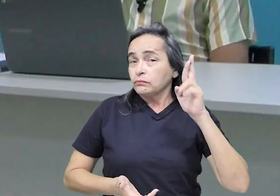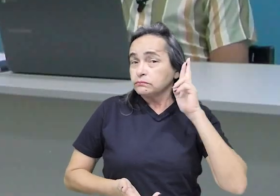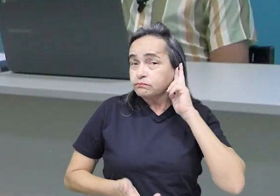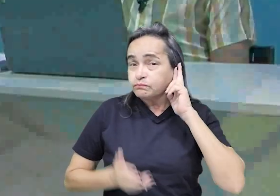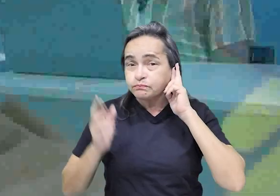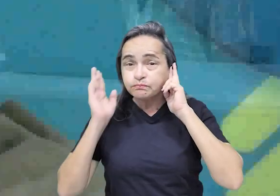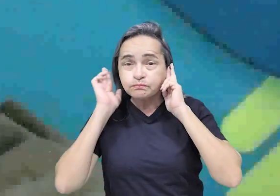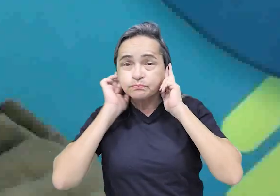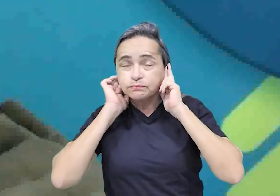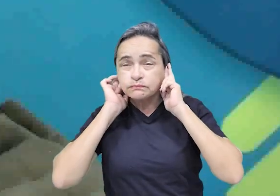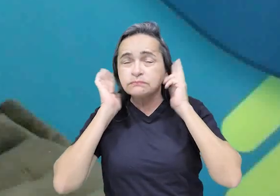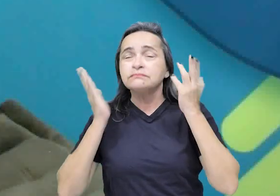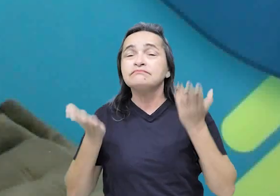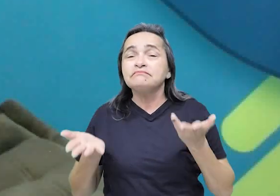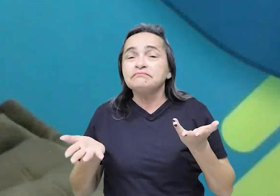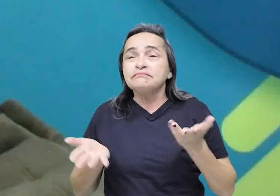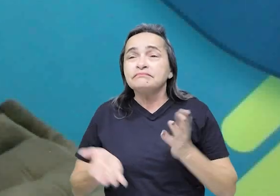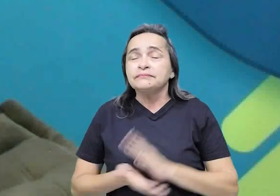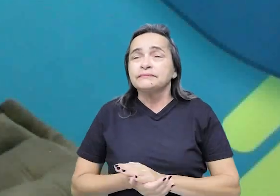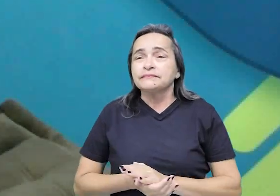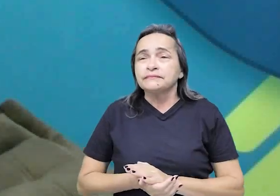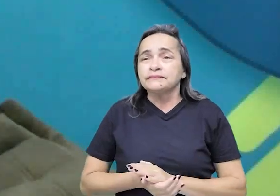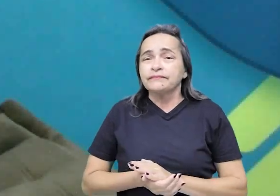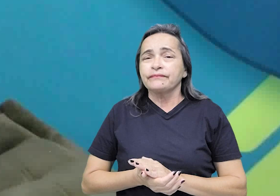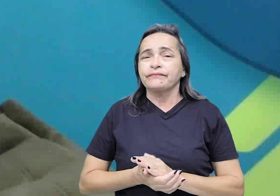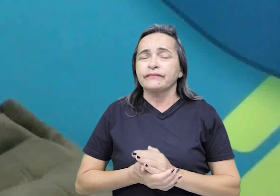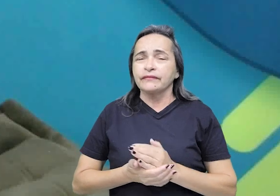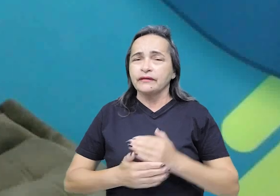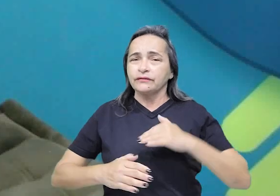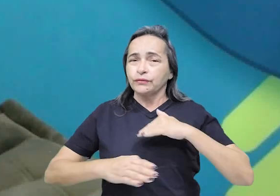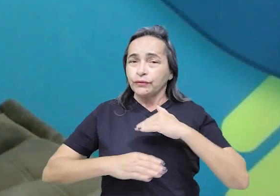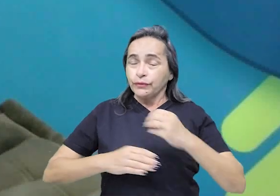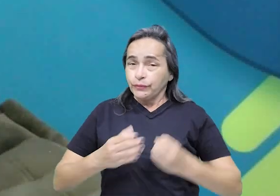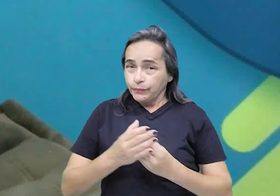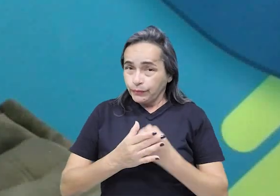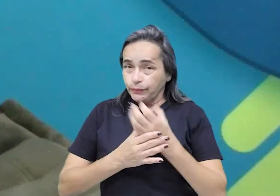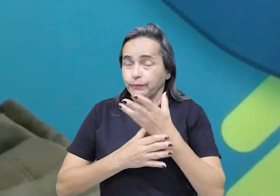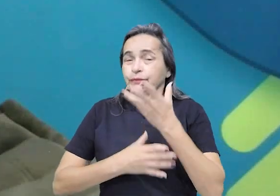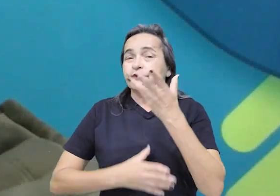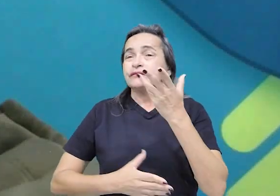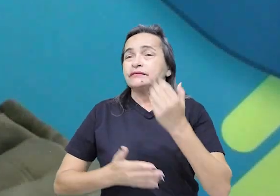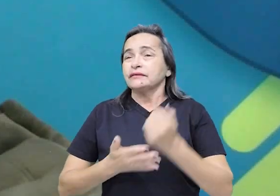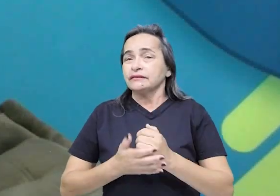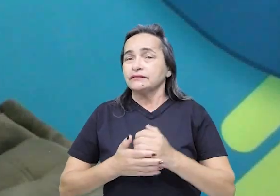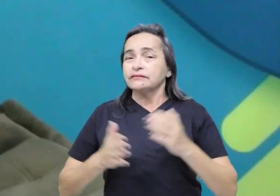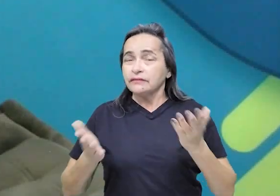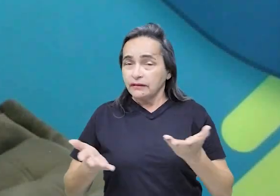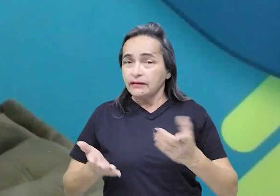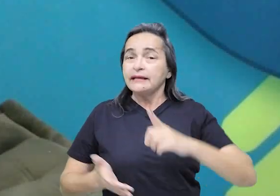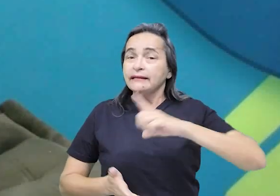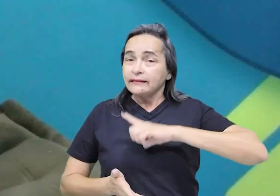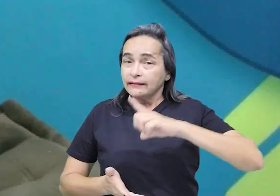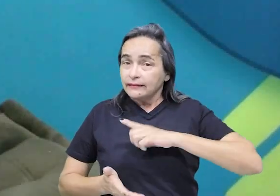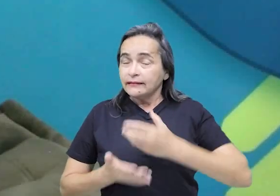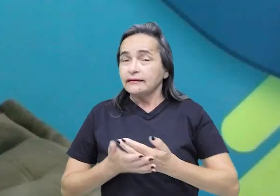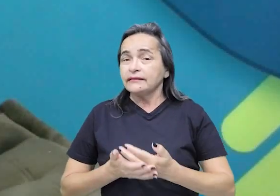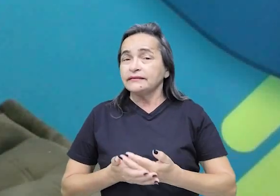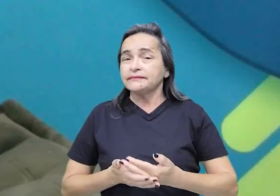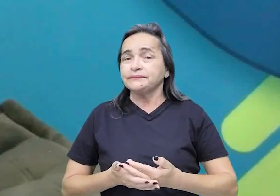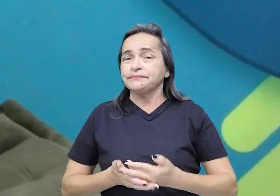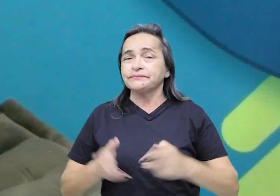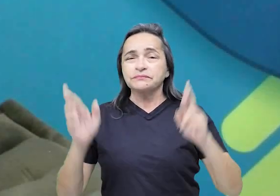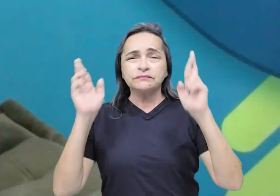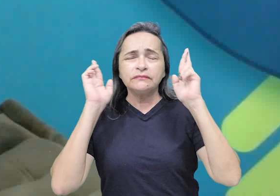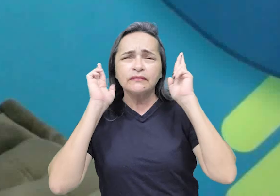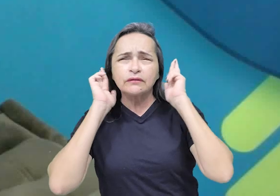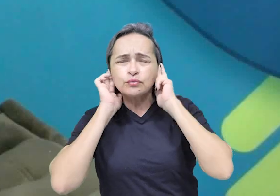si, que tenham origens patológicas, não, mas a gente tem surdez psicogênica,